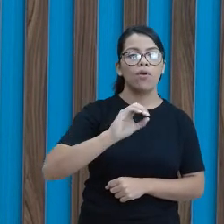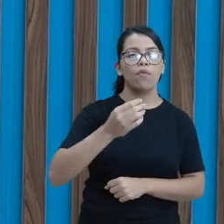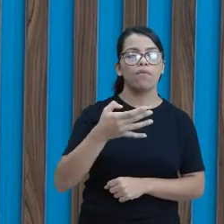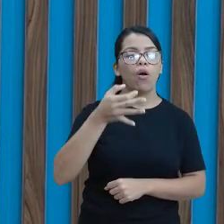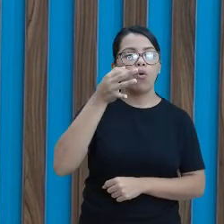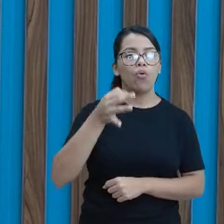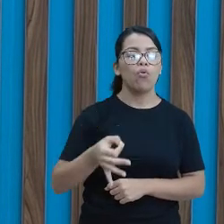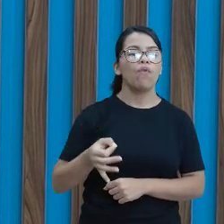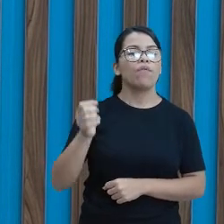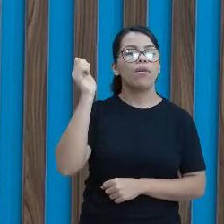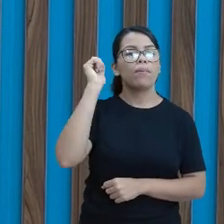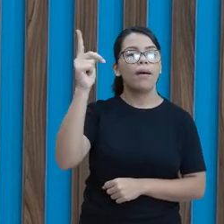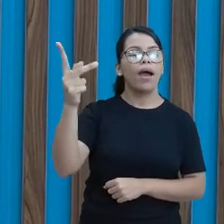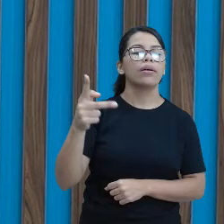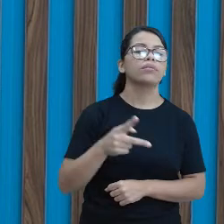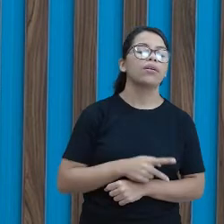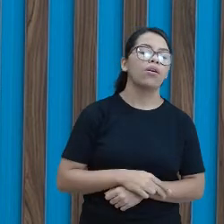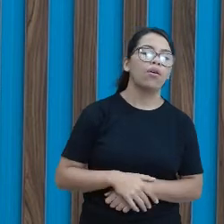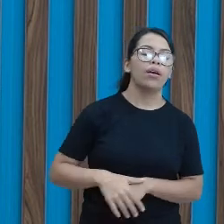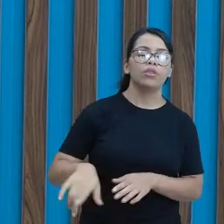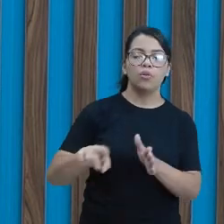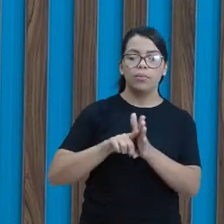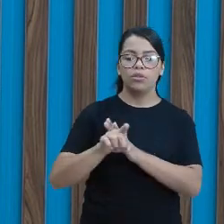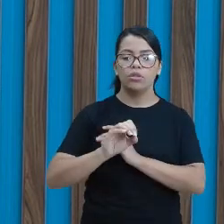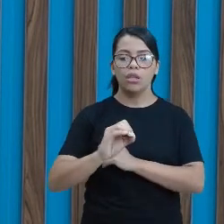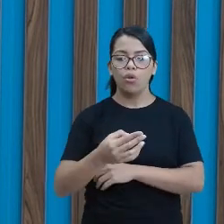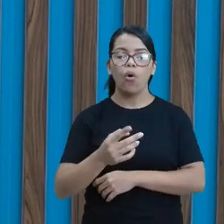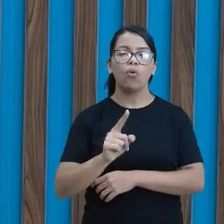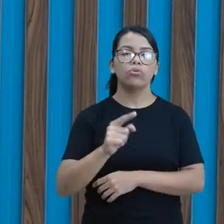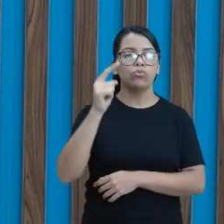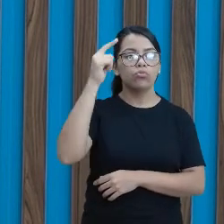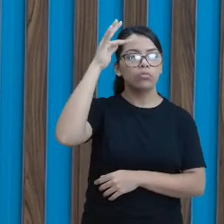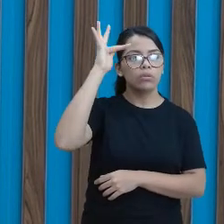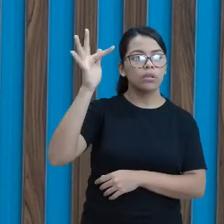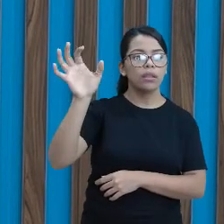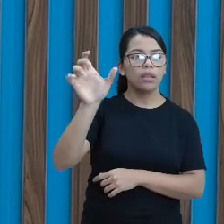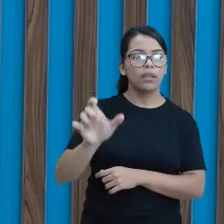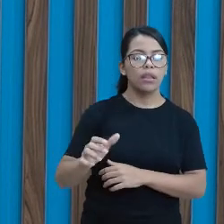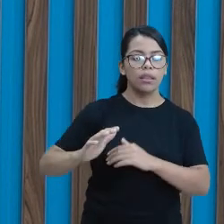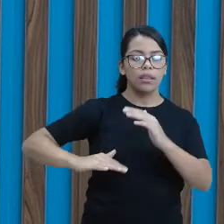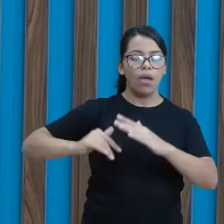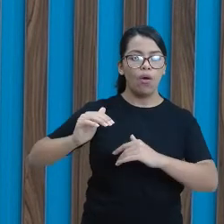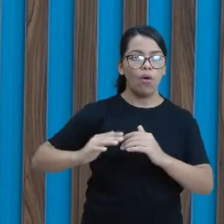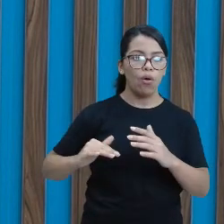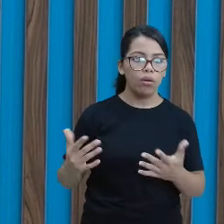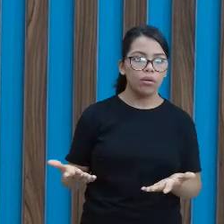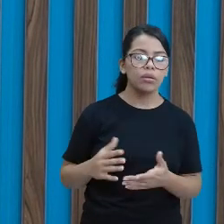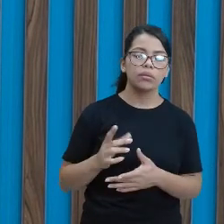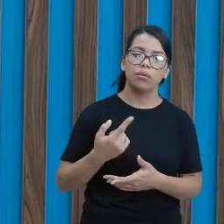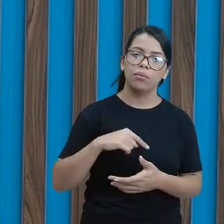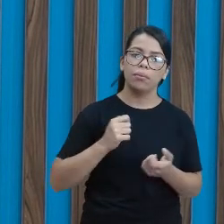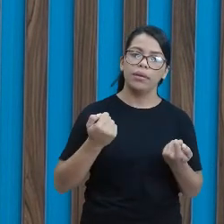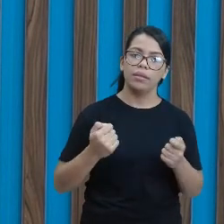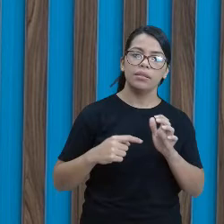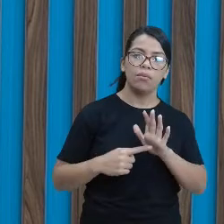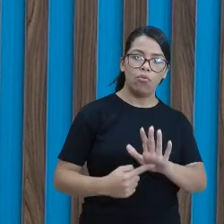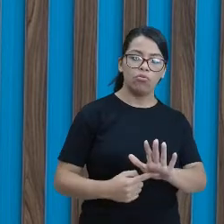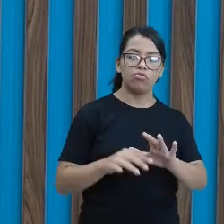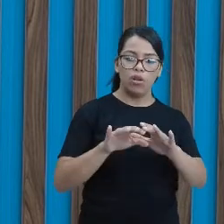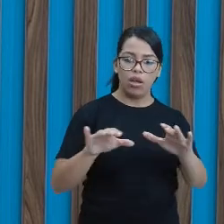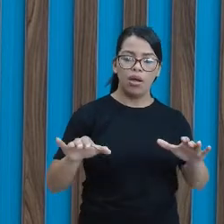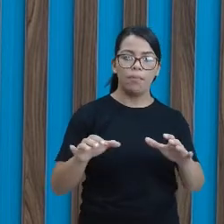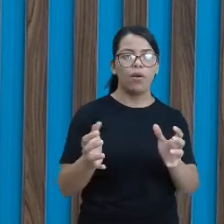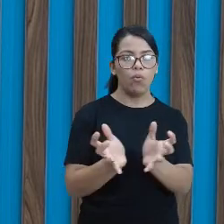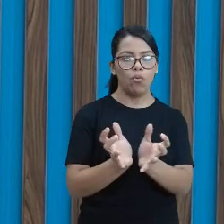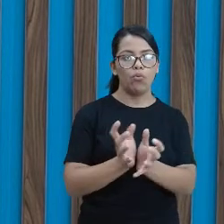um pesquisador, de um teórico. E aí a gente vai ter que levar vai se expor a uma banca. E a banca não quer saber se